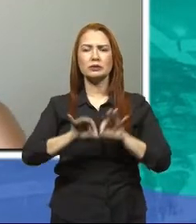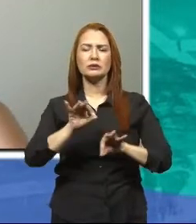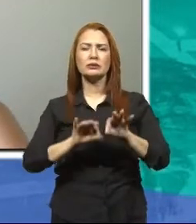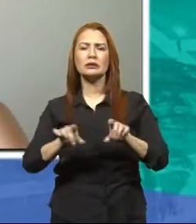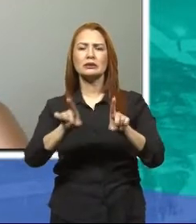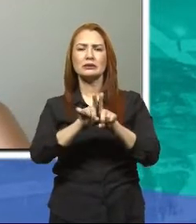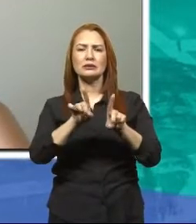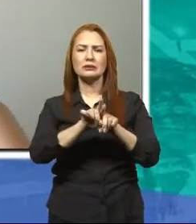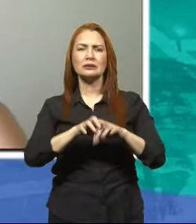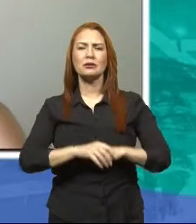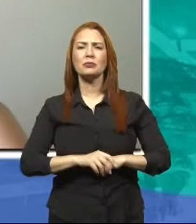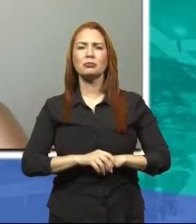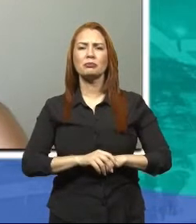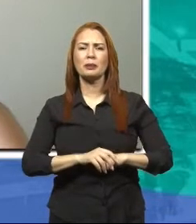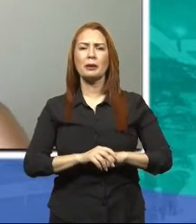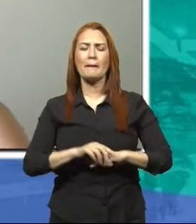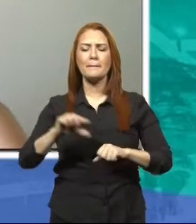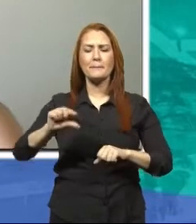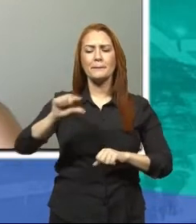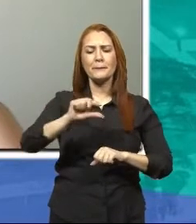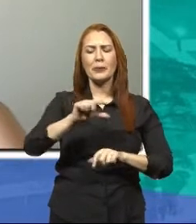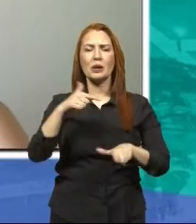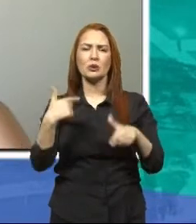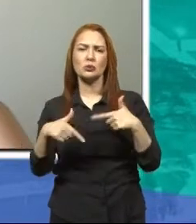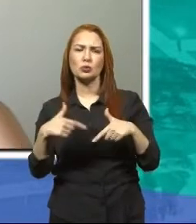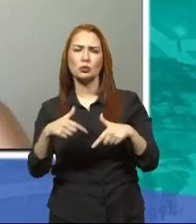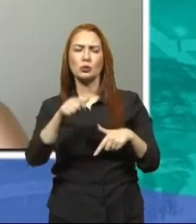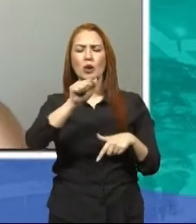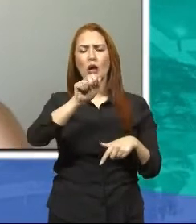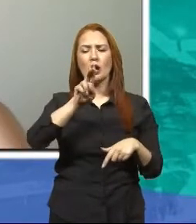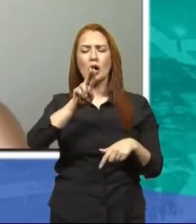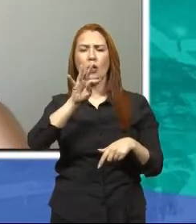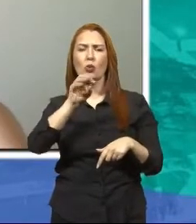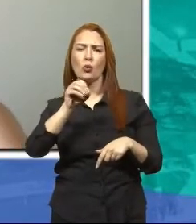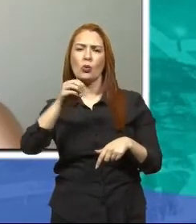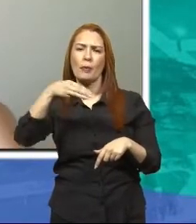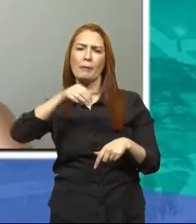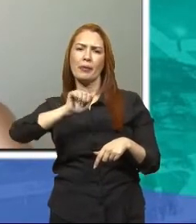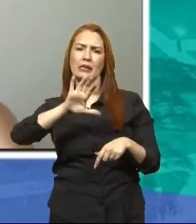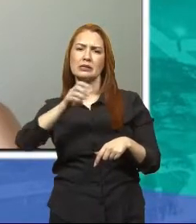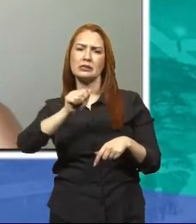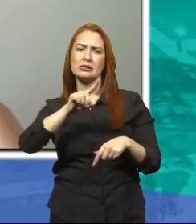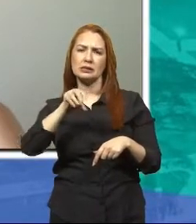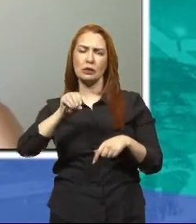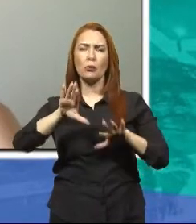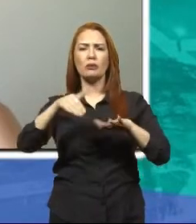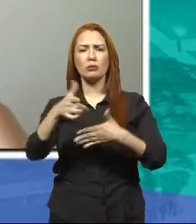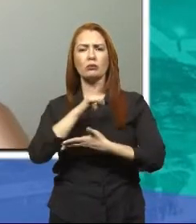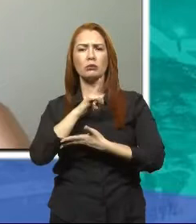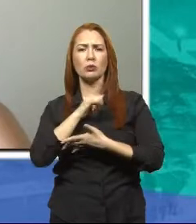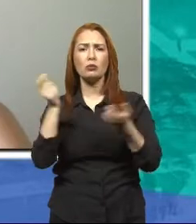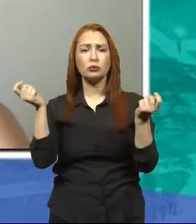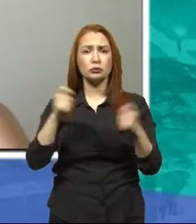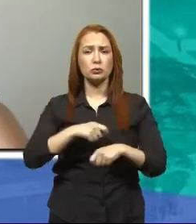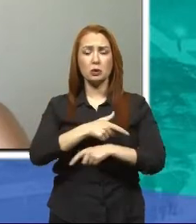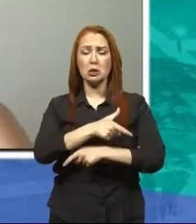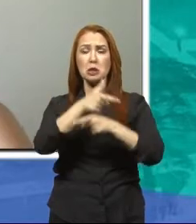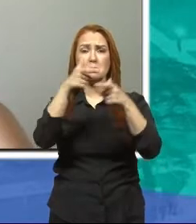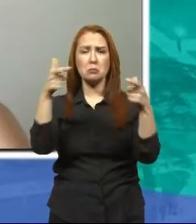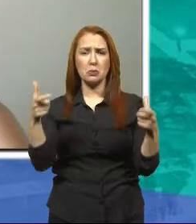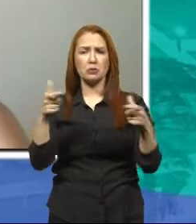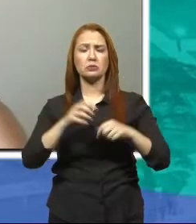container, microserviço, automação, entendeu? Isso traz umas possibilidades imensas para o